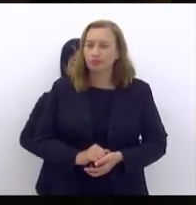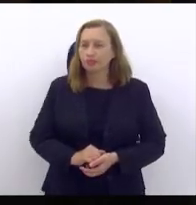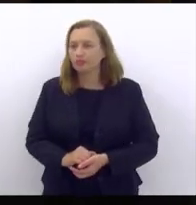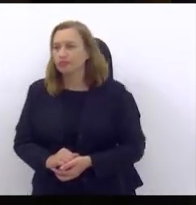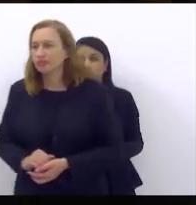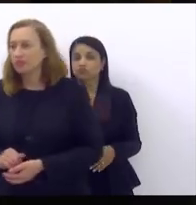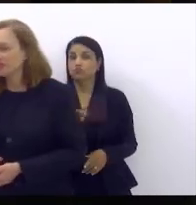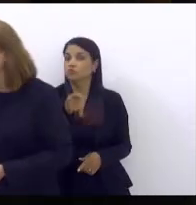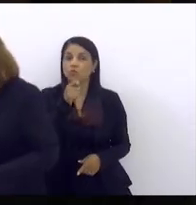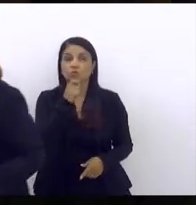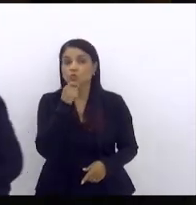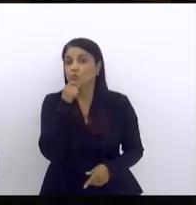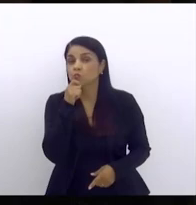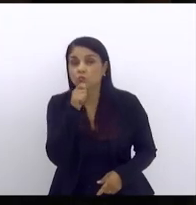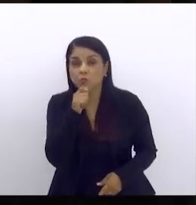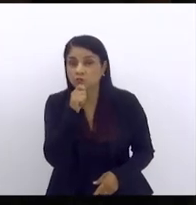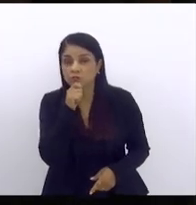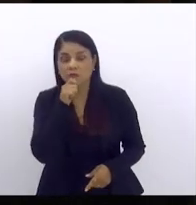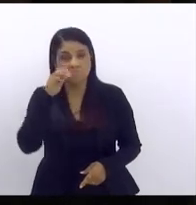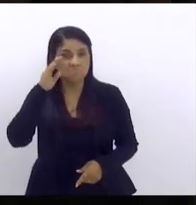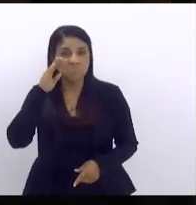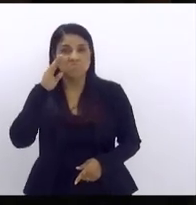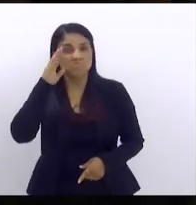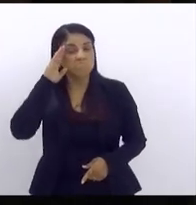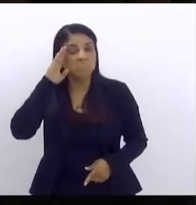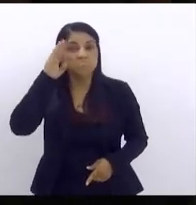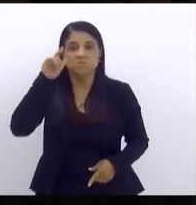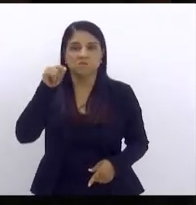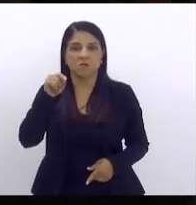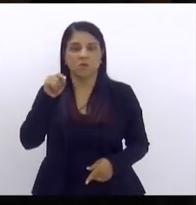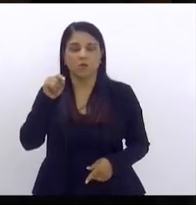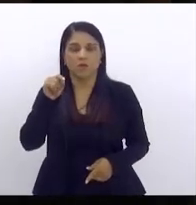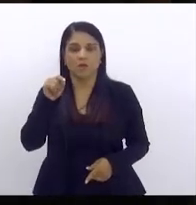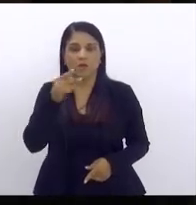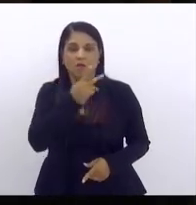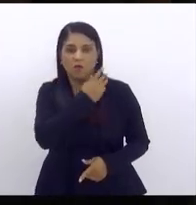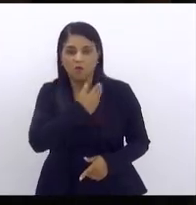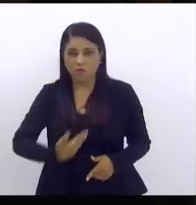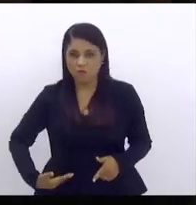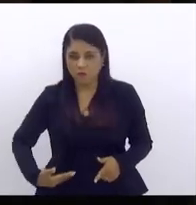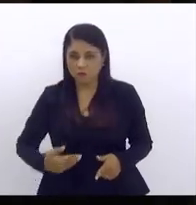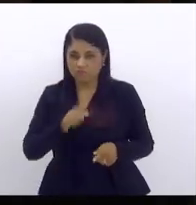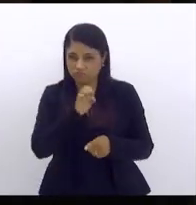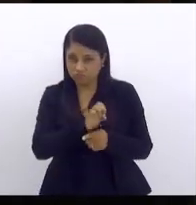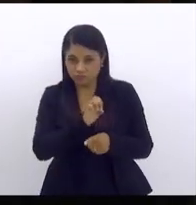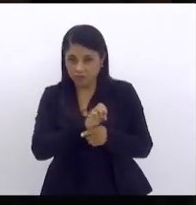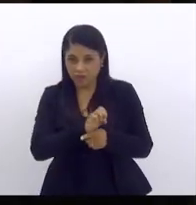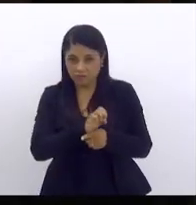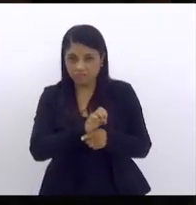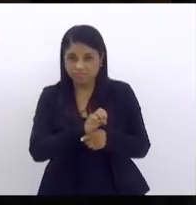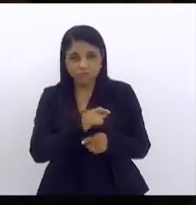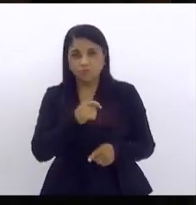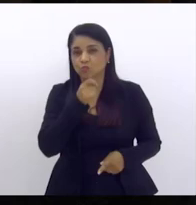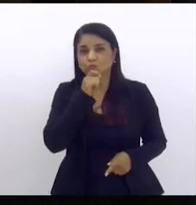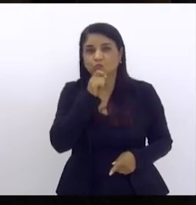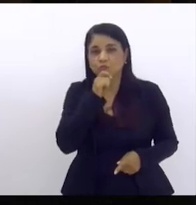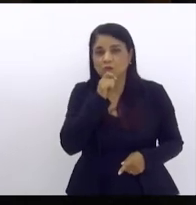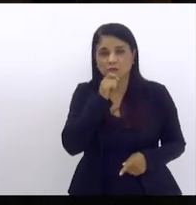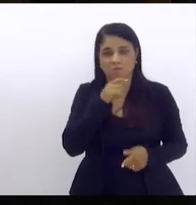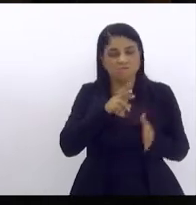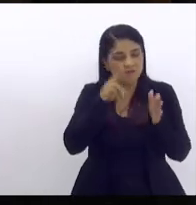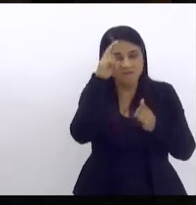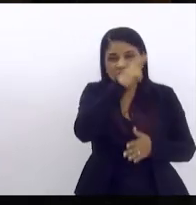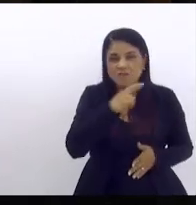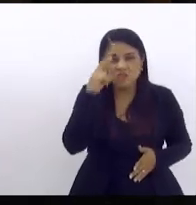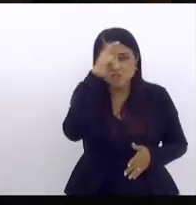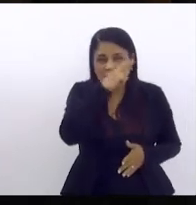a prioridade do governo do Estado em investigar os crimes que são realizados. Pelo contrário, há um